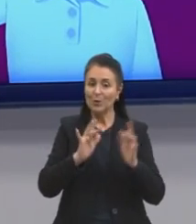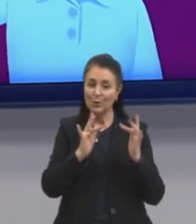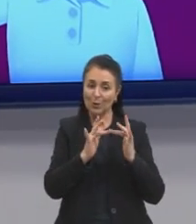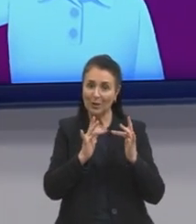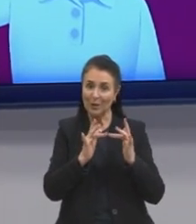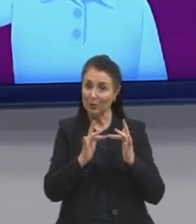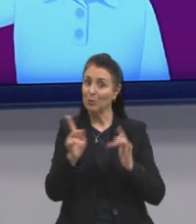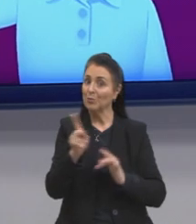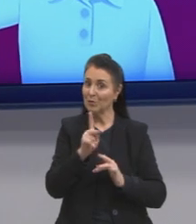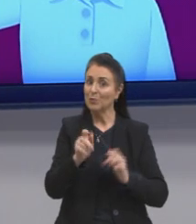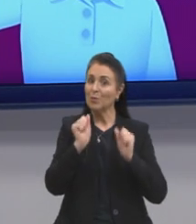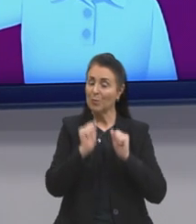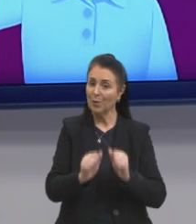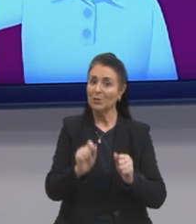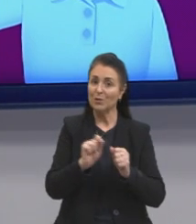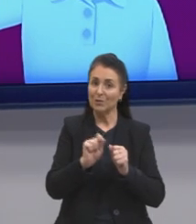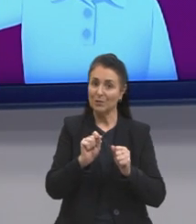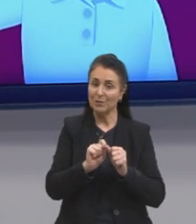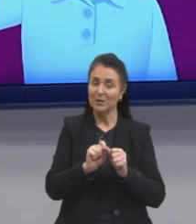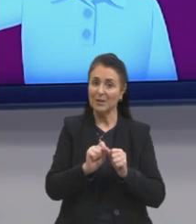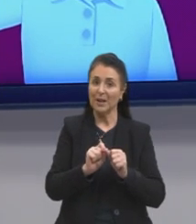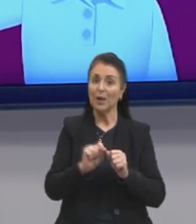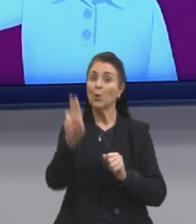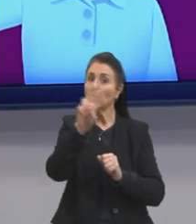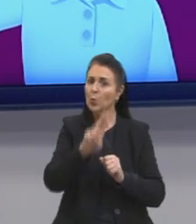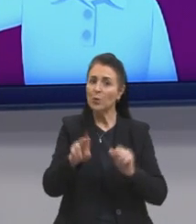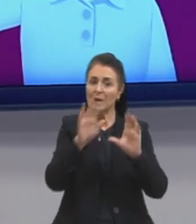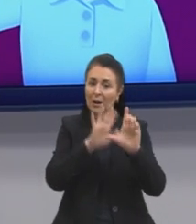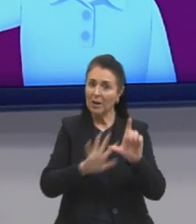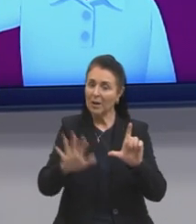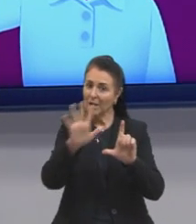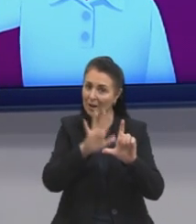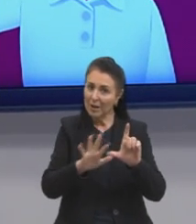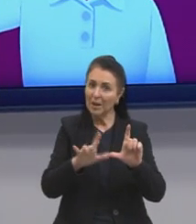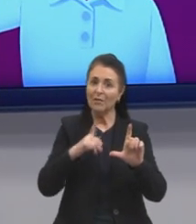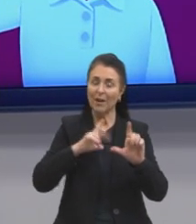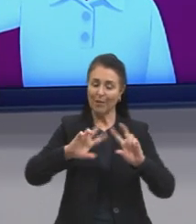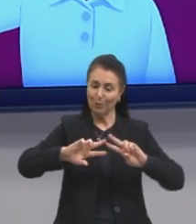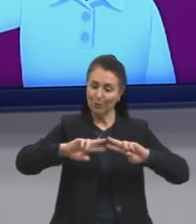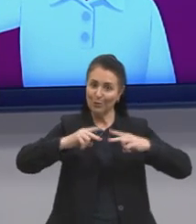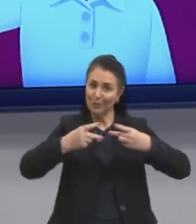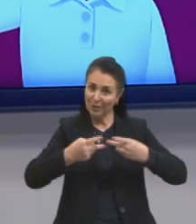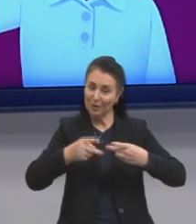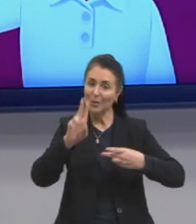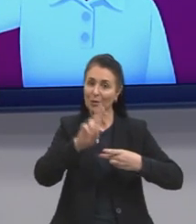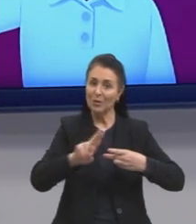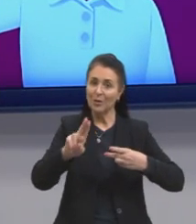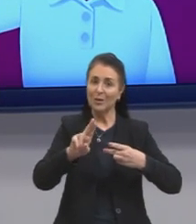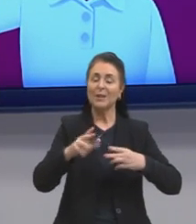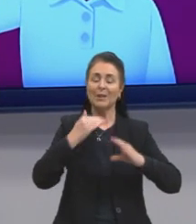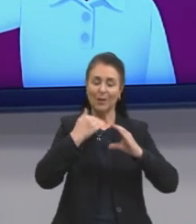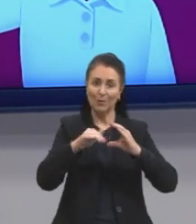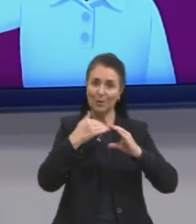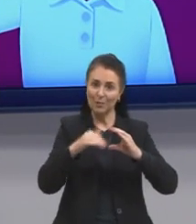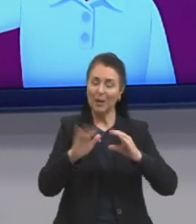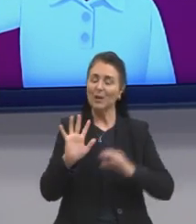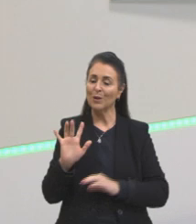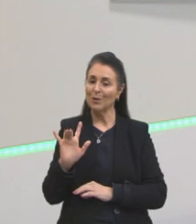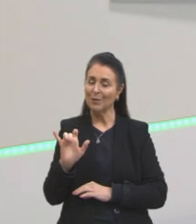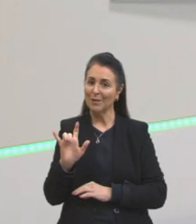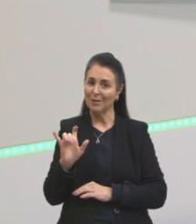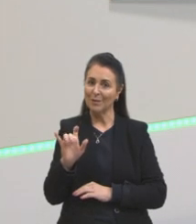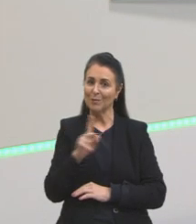conhecer mais sobre meu trabalho serão direcionados Então por um agregador de links ao lado segue meu e-mail e meu está